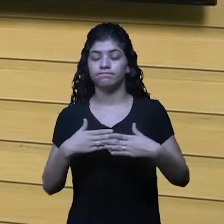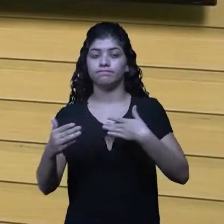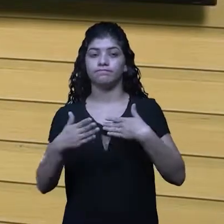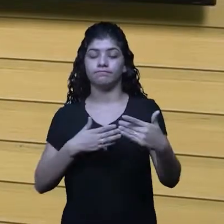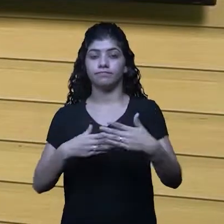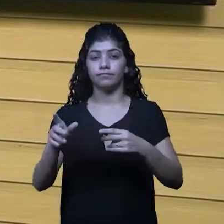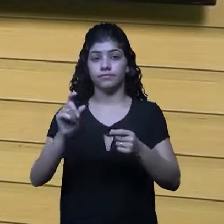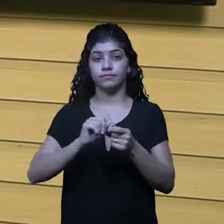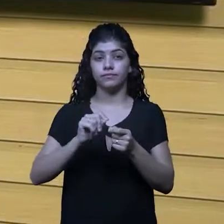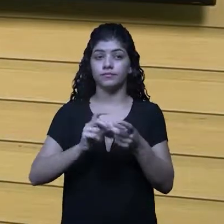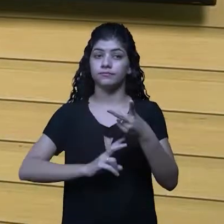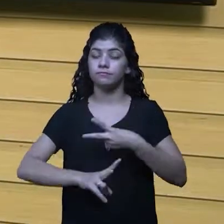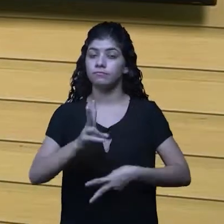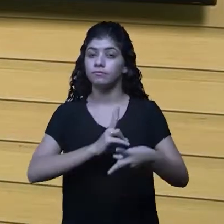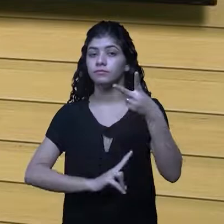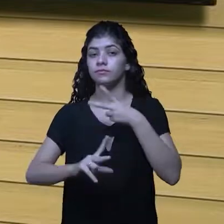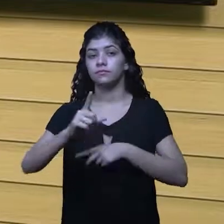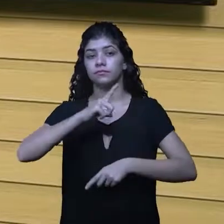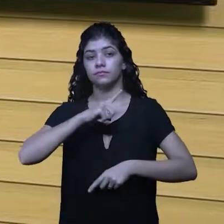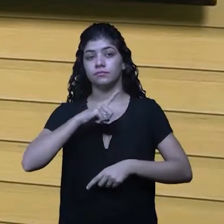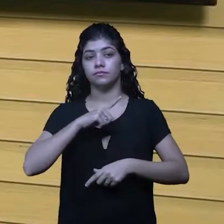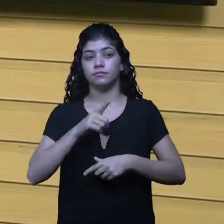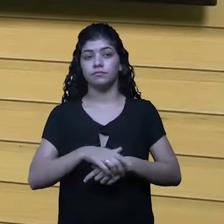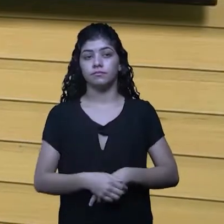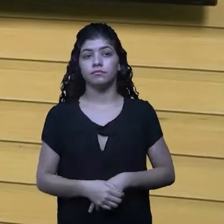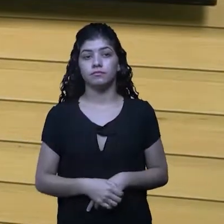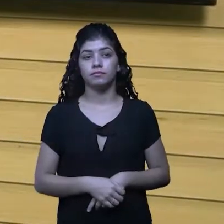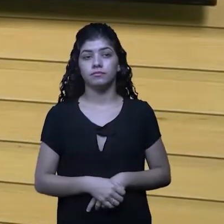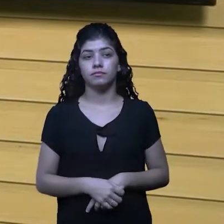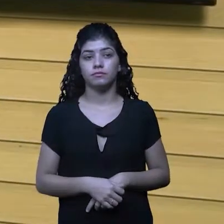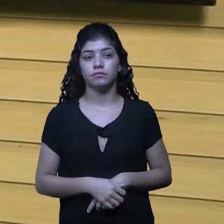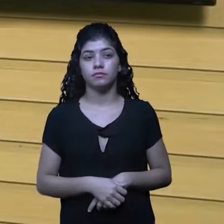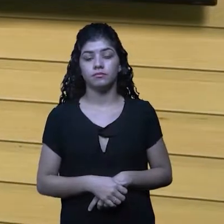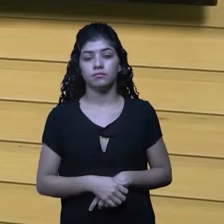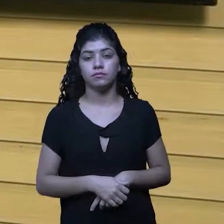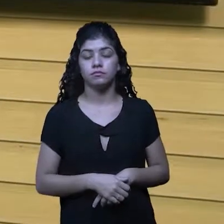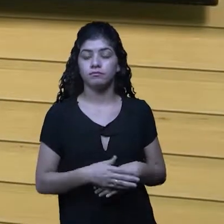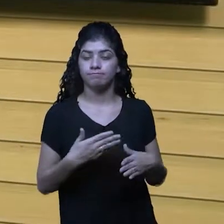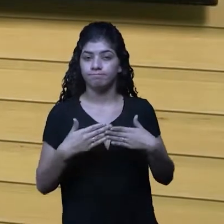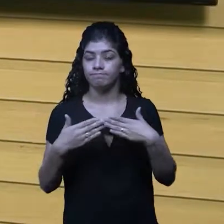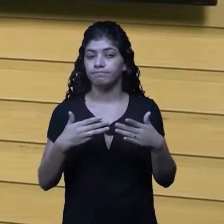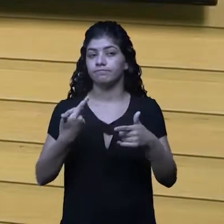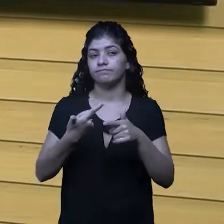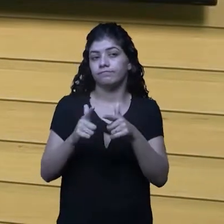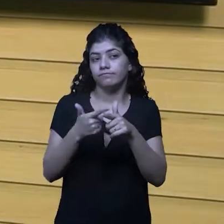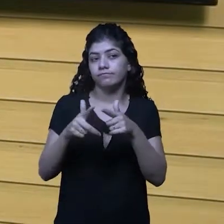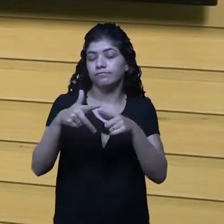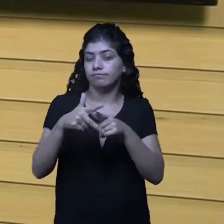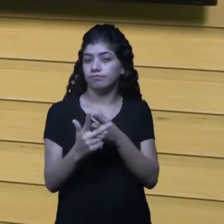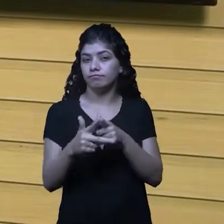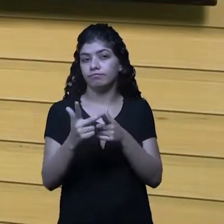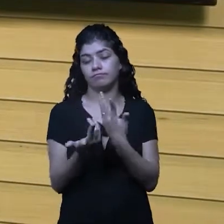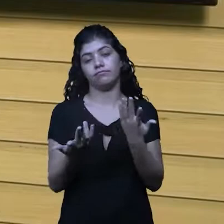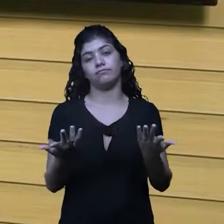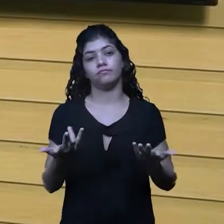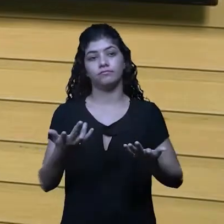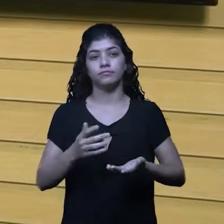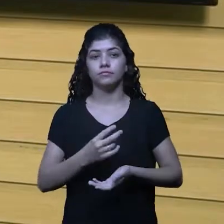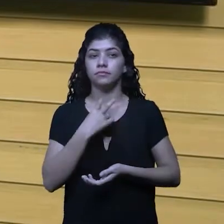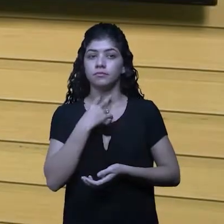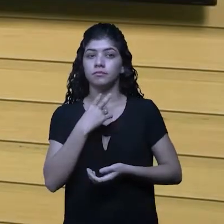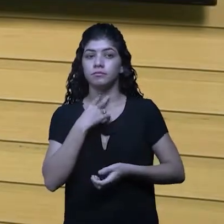gente fizer, sempre vai ter um tipo de erro para atrapalhar a medida. Esse erro, ele não pode